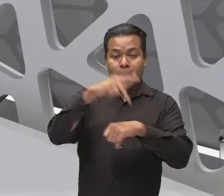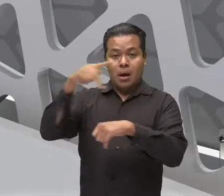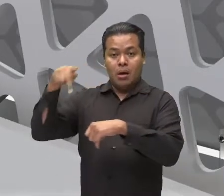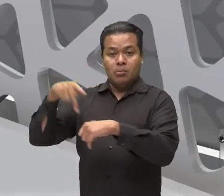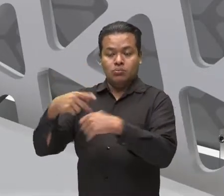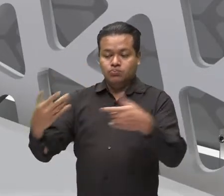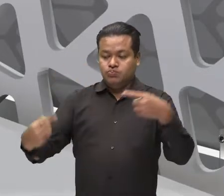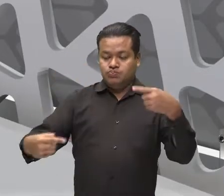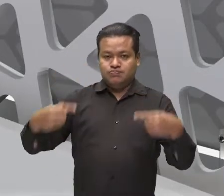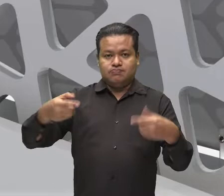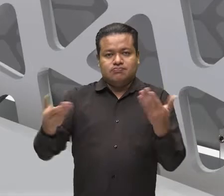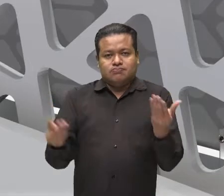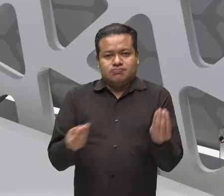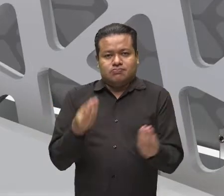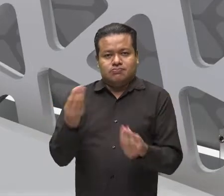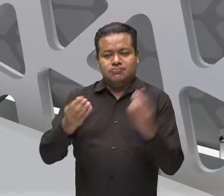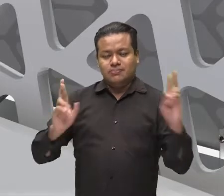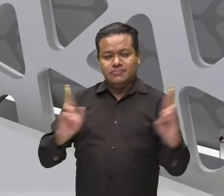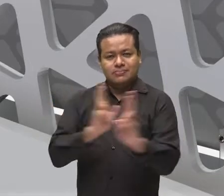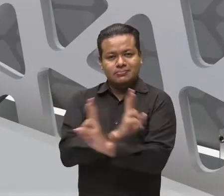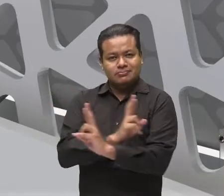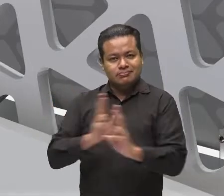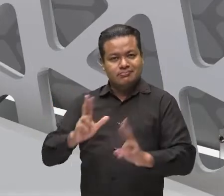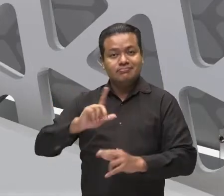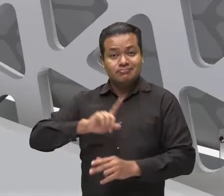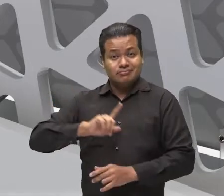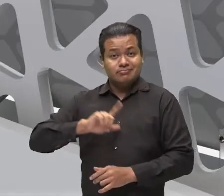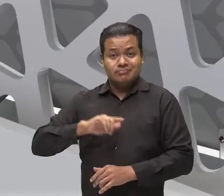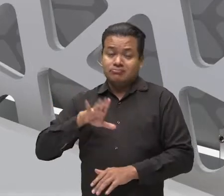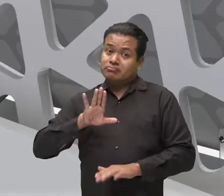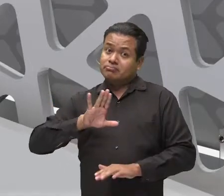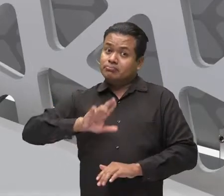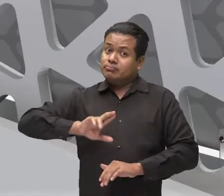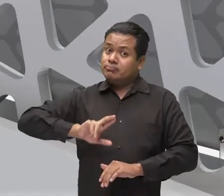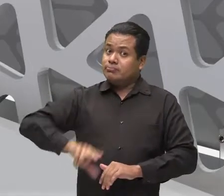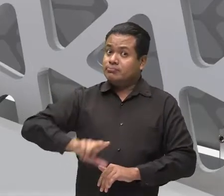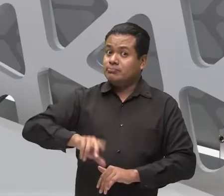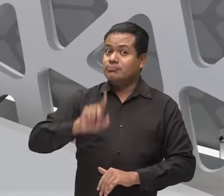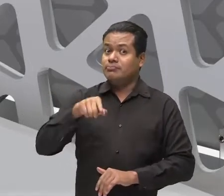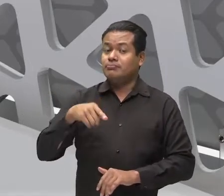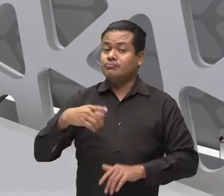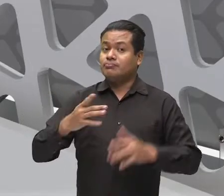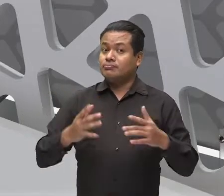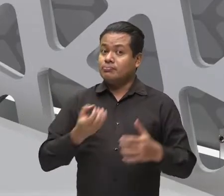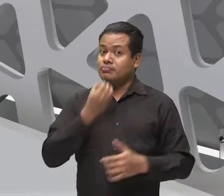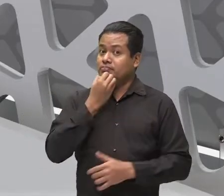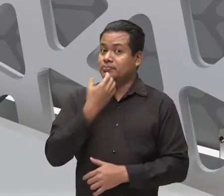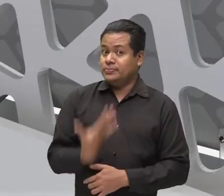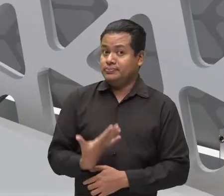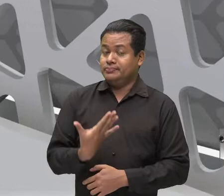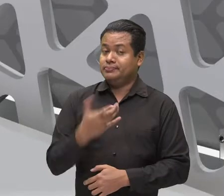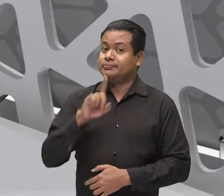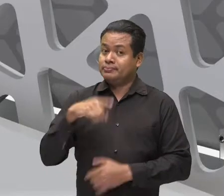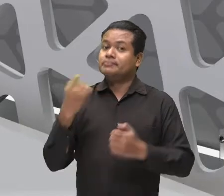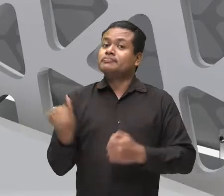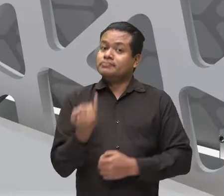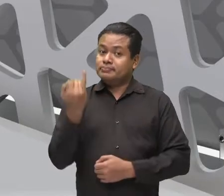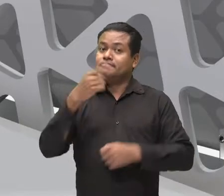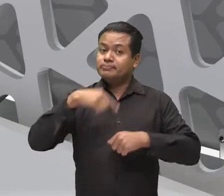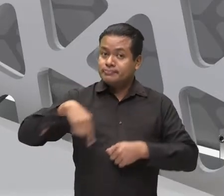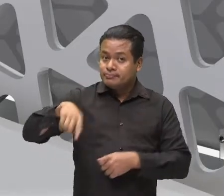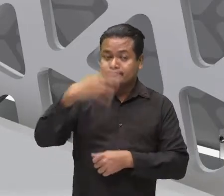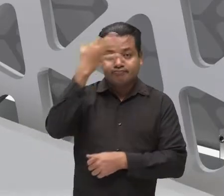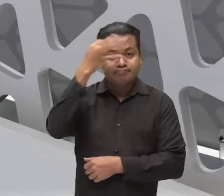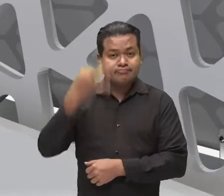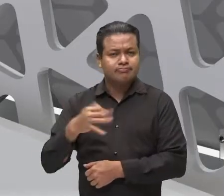essas relações entre os países que existem aí, que nem sempre são relações positivas, né? É importante a gente entender também o